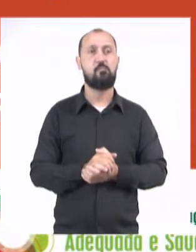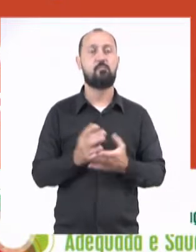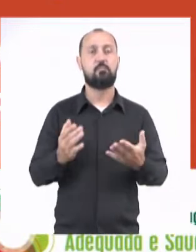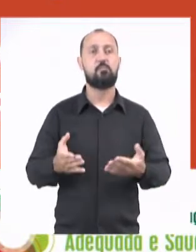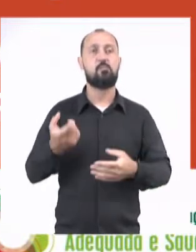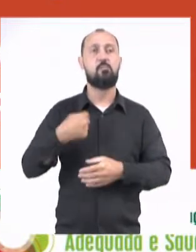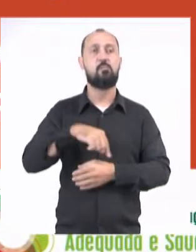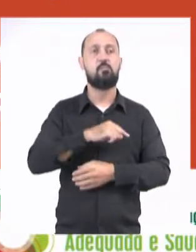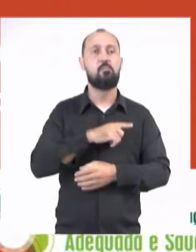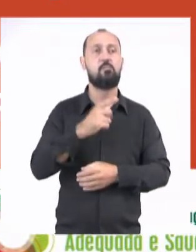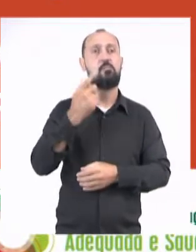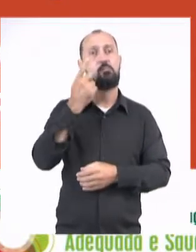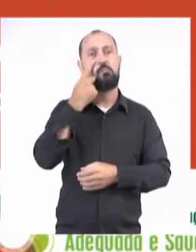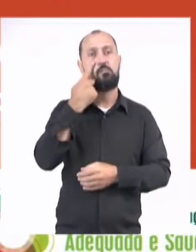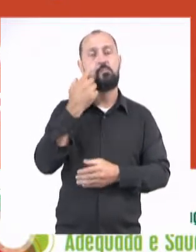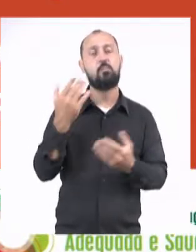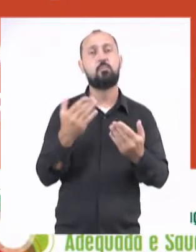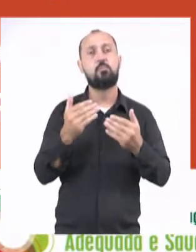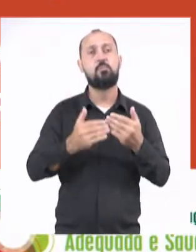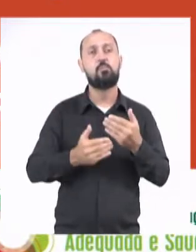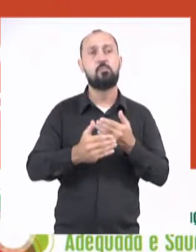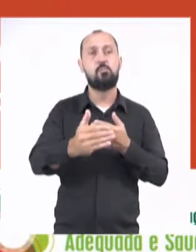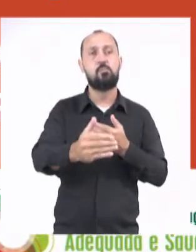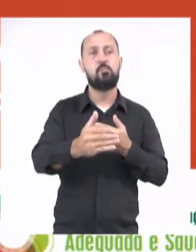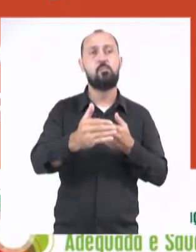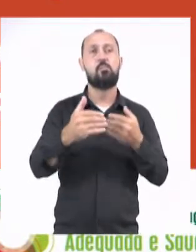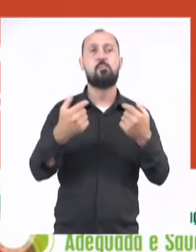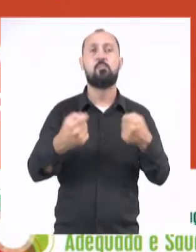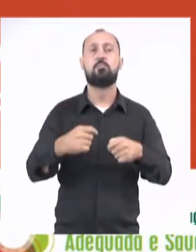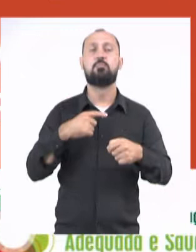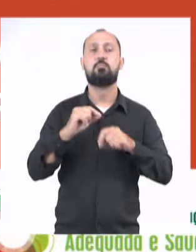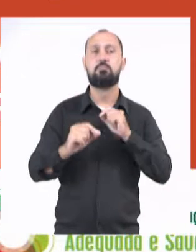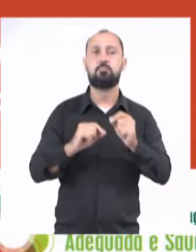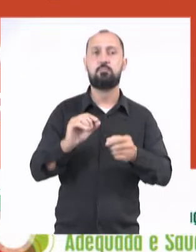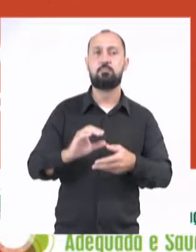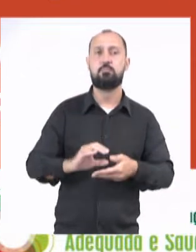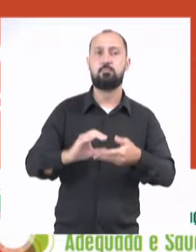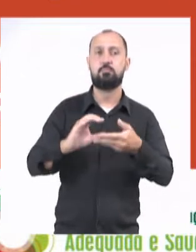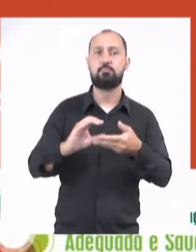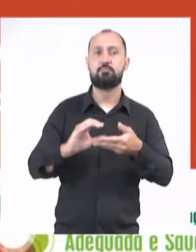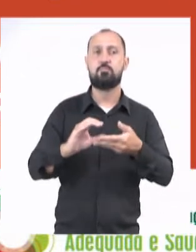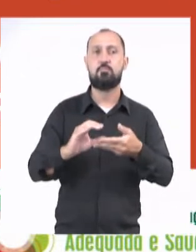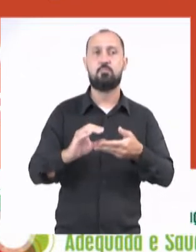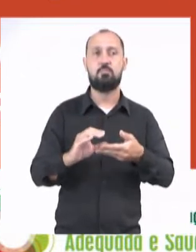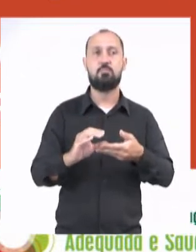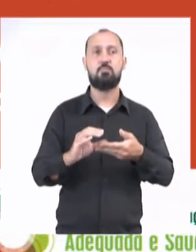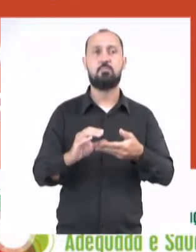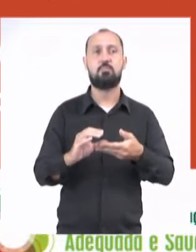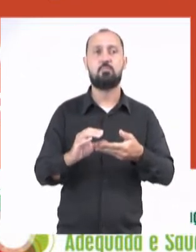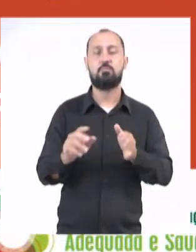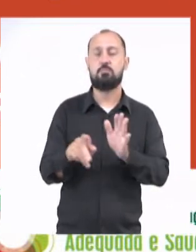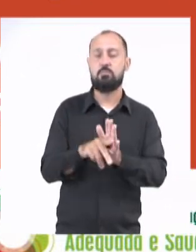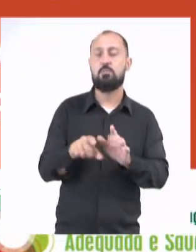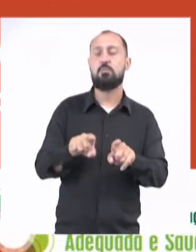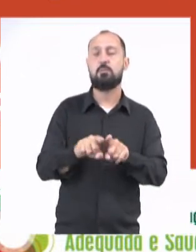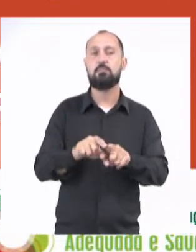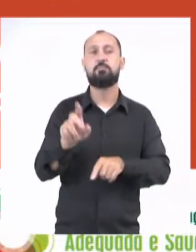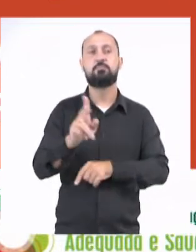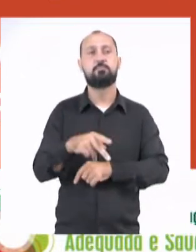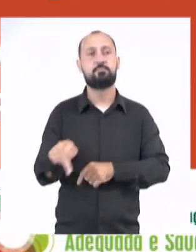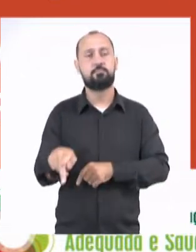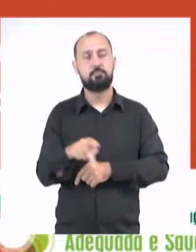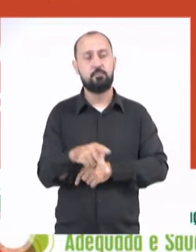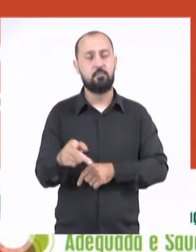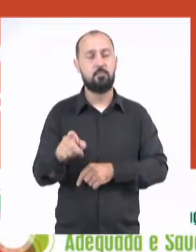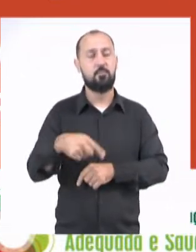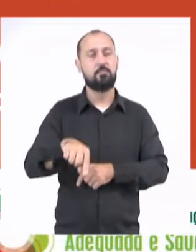eu vou trazer aqui agora, né, na figura de presidente do CONSEA e na figura de uma professora universitária do curso de